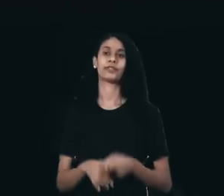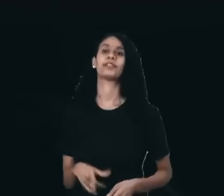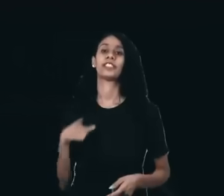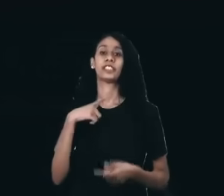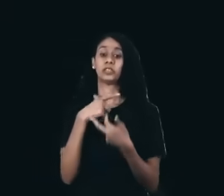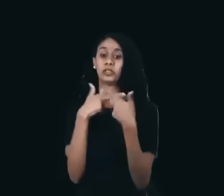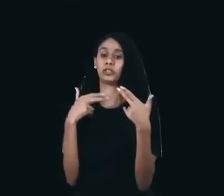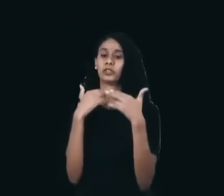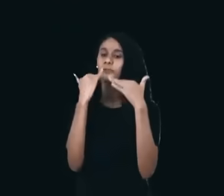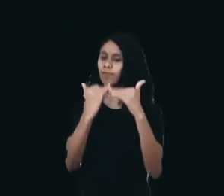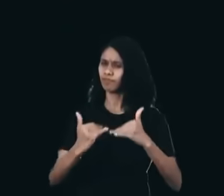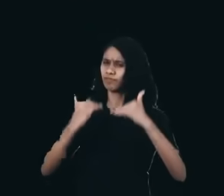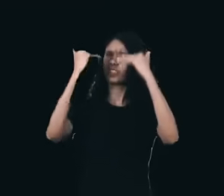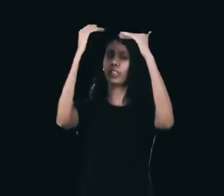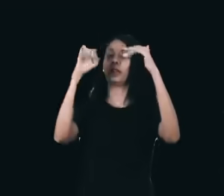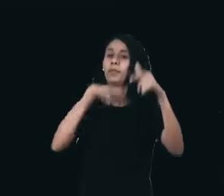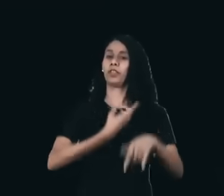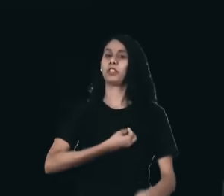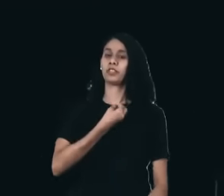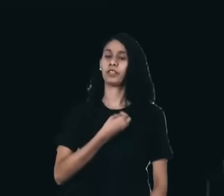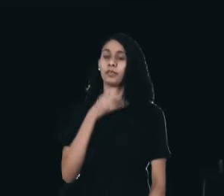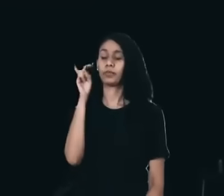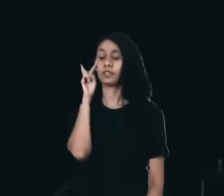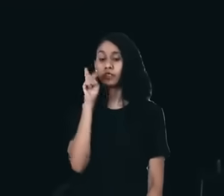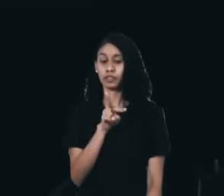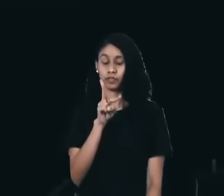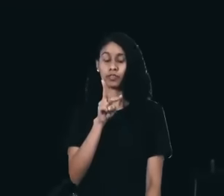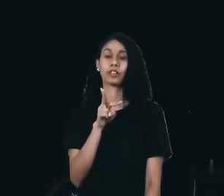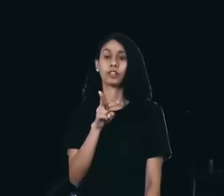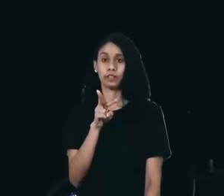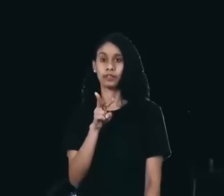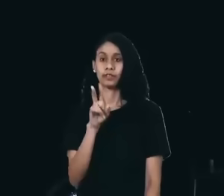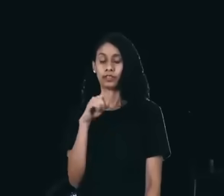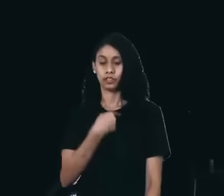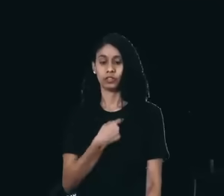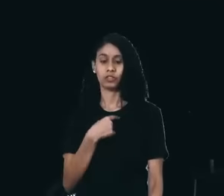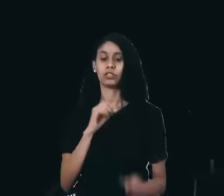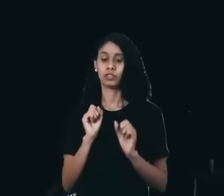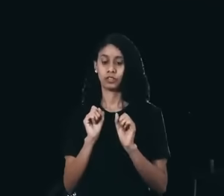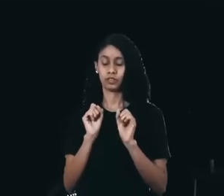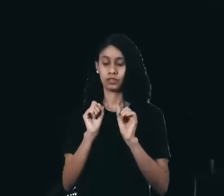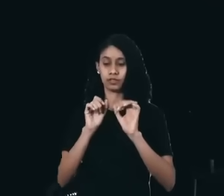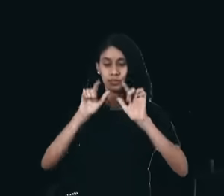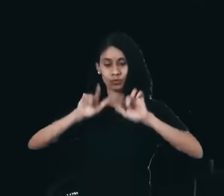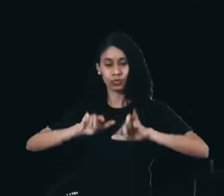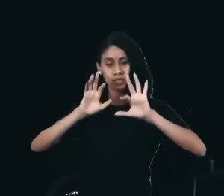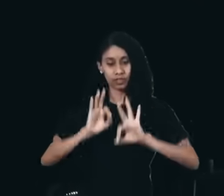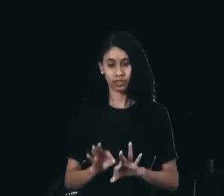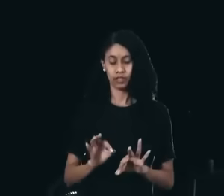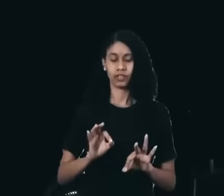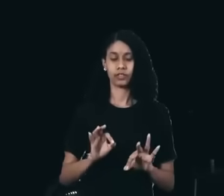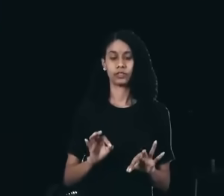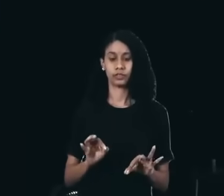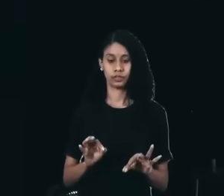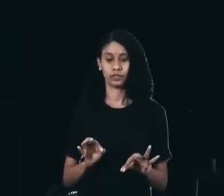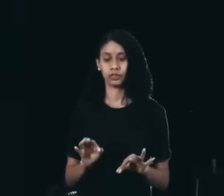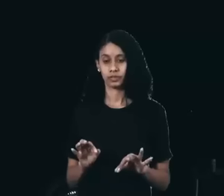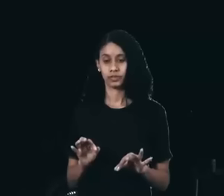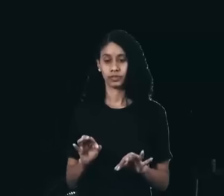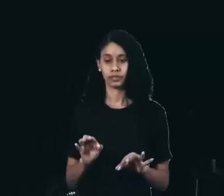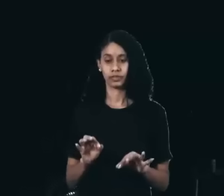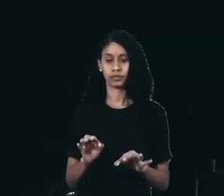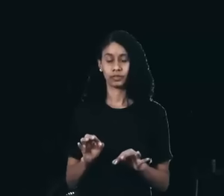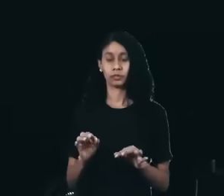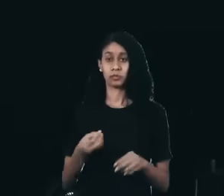algo grande para a nossa vida, mas Ele está nos observando se estaremos posicionadas para estarmos aptas